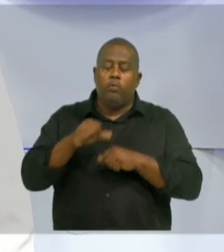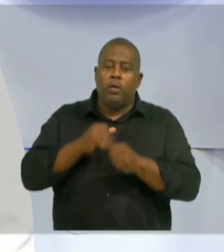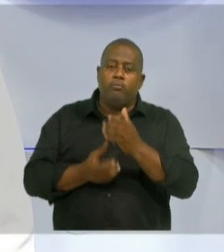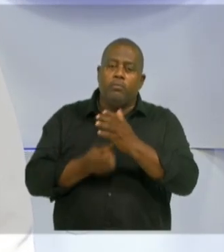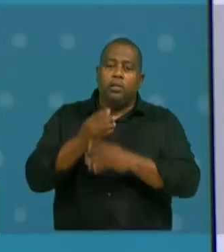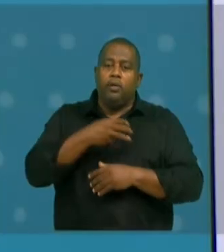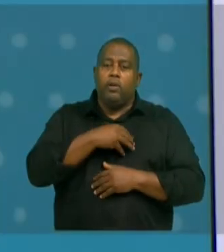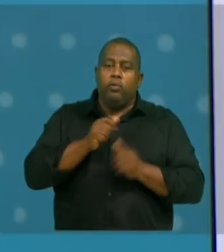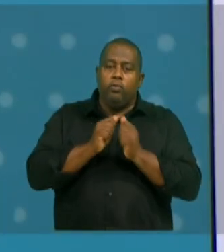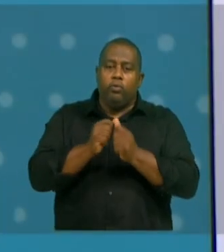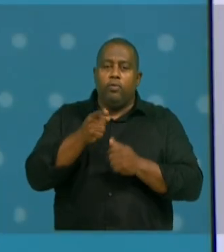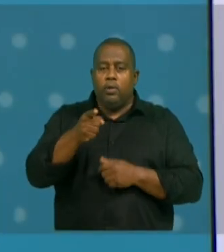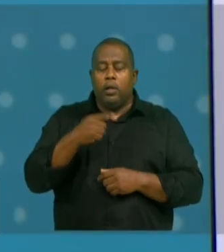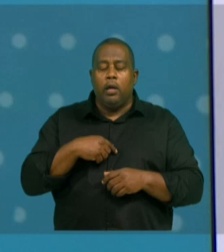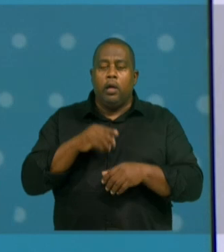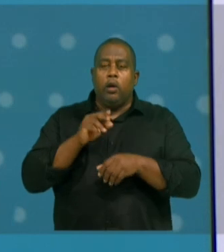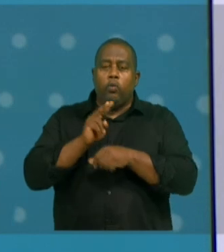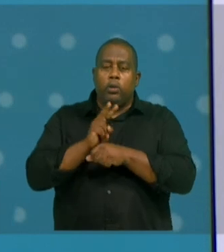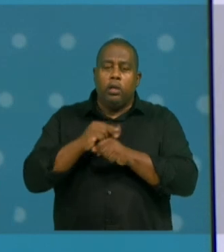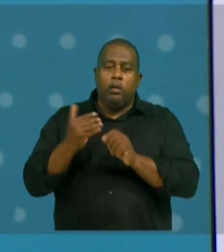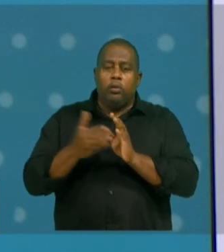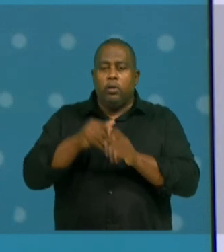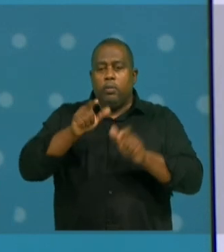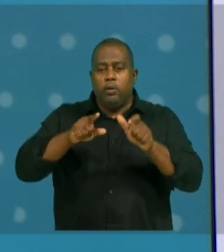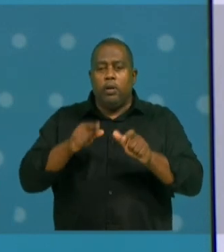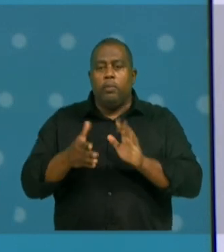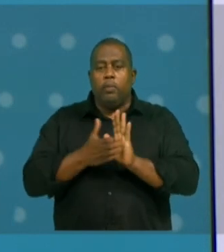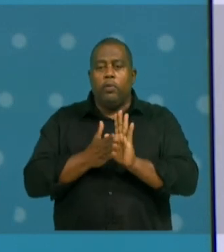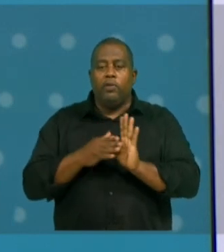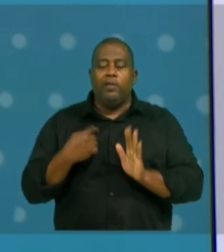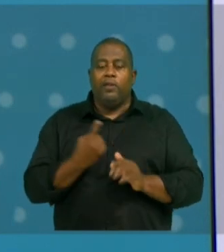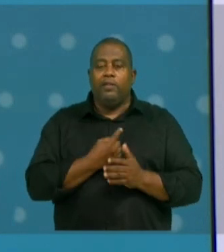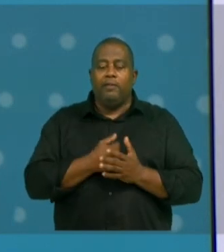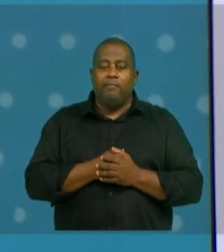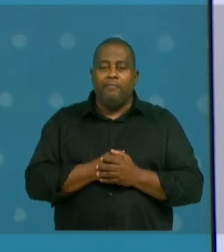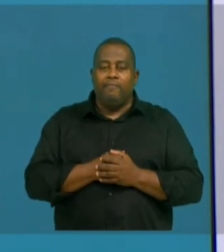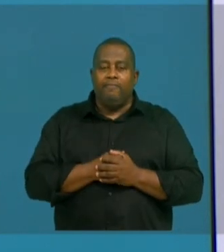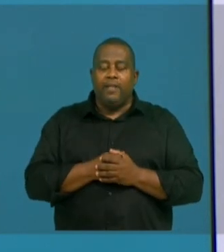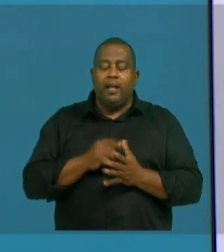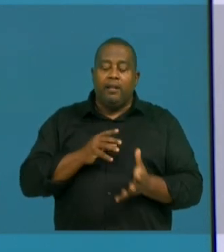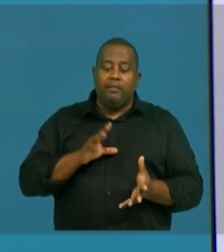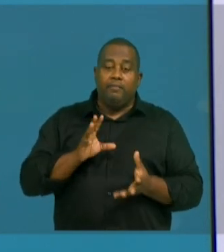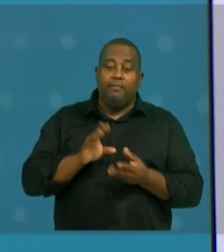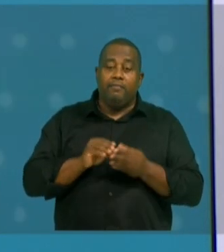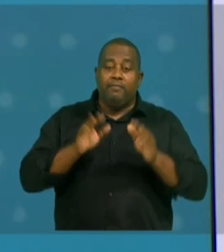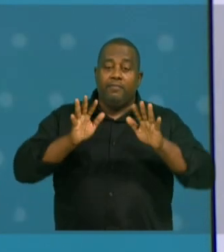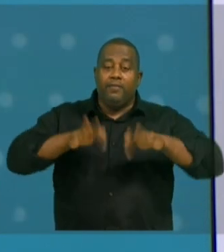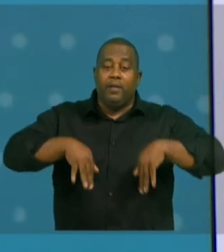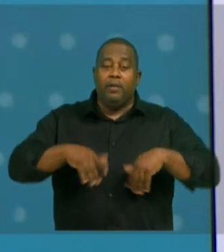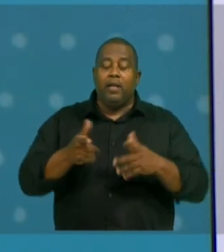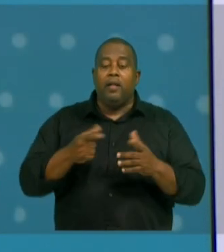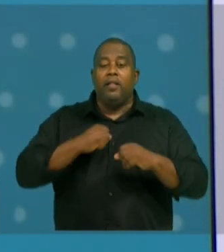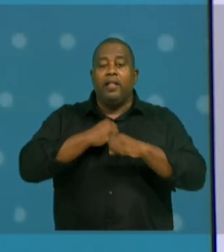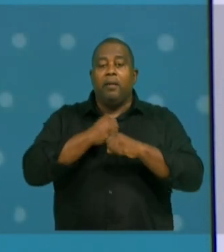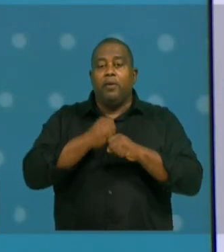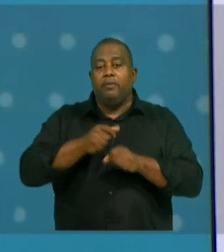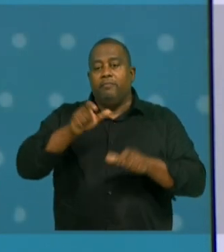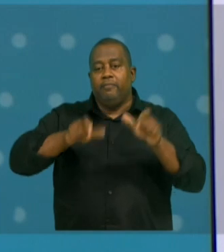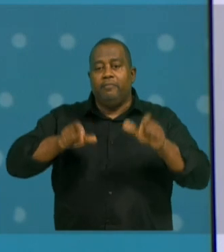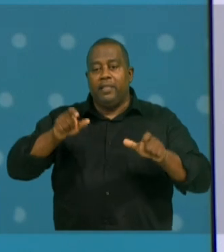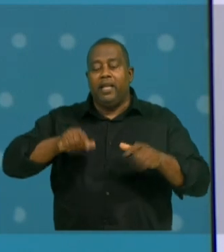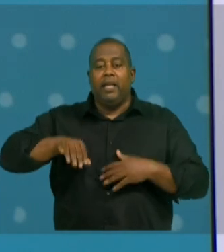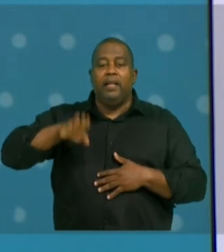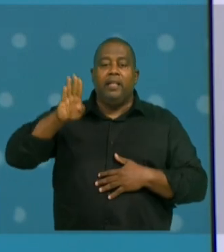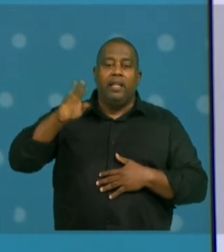cuidar de toda a gente é a nossa proposta nós encerramos agora o nosso debate com as candidatas